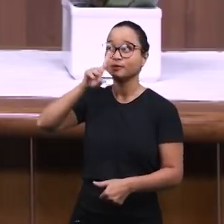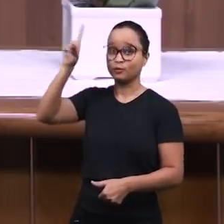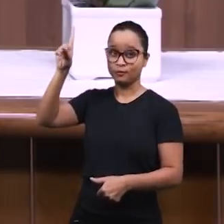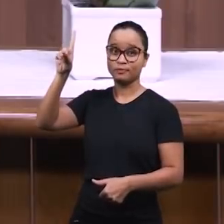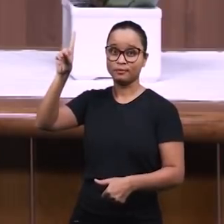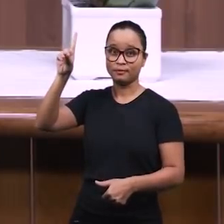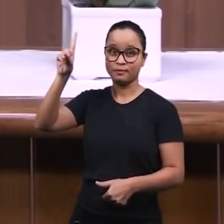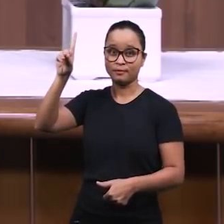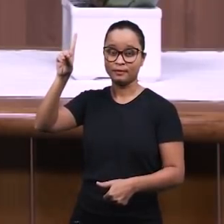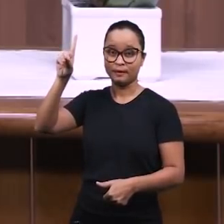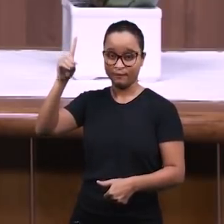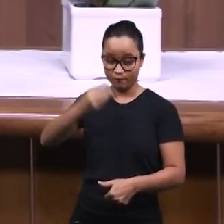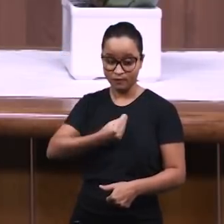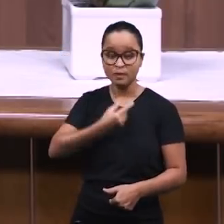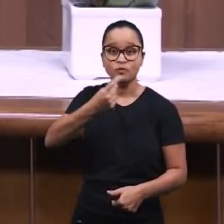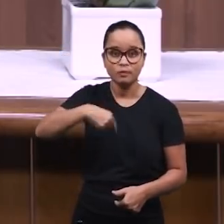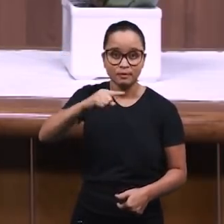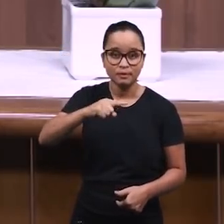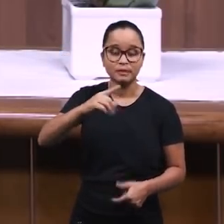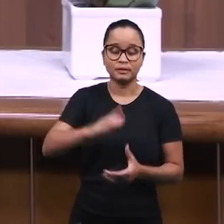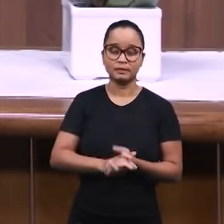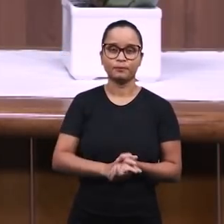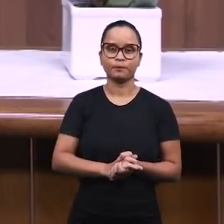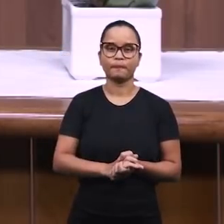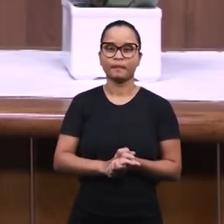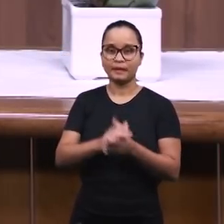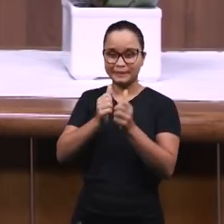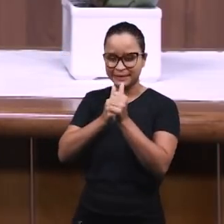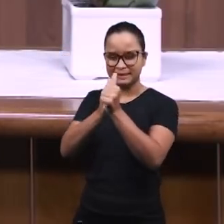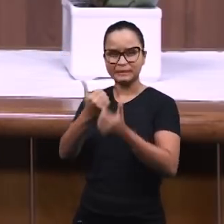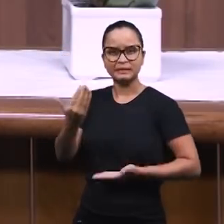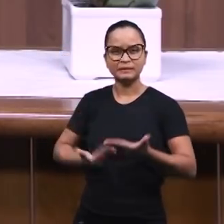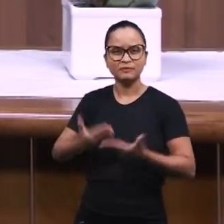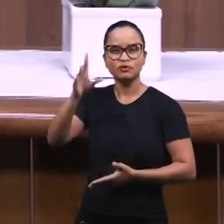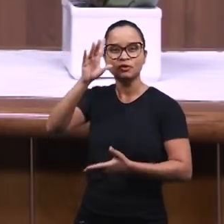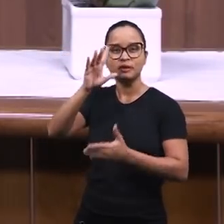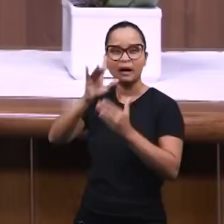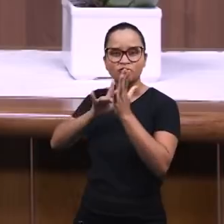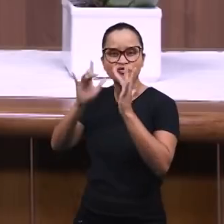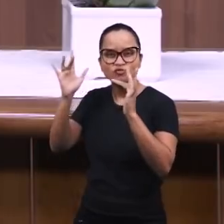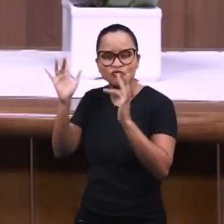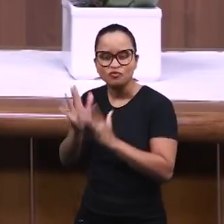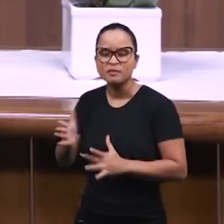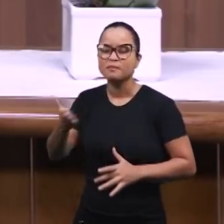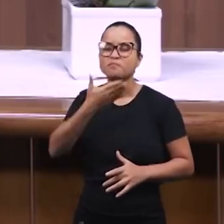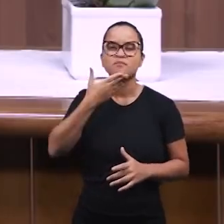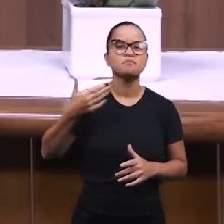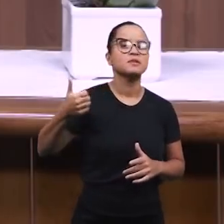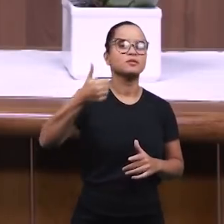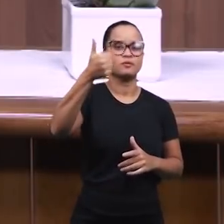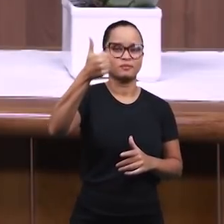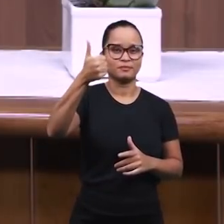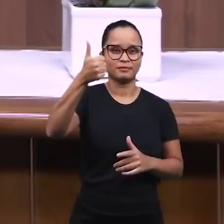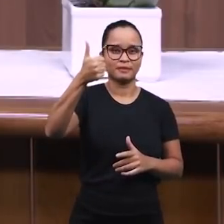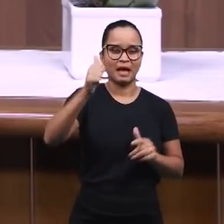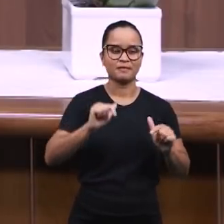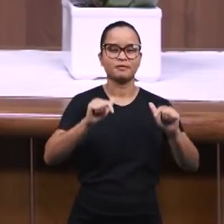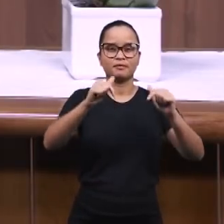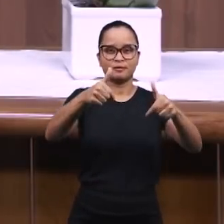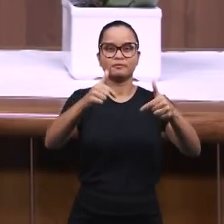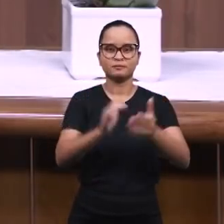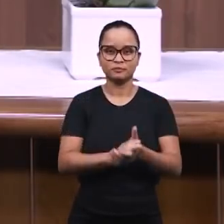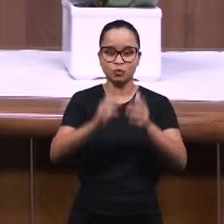do Espírito Santo. Seguir Jesus é a melhor coisa que o homem pode fazer, estar no caminho que é